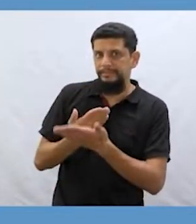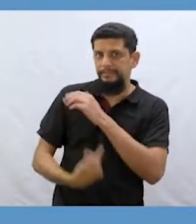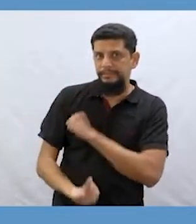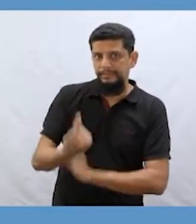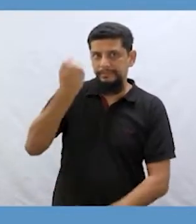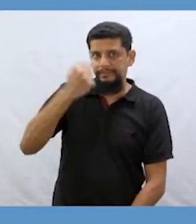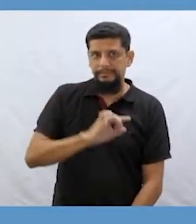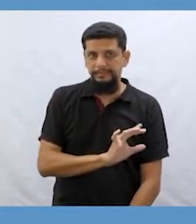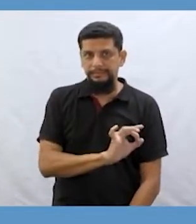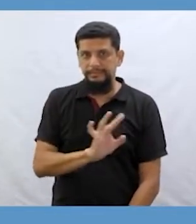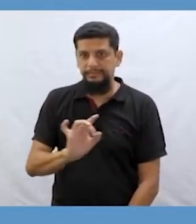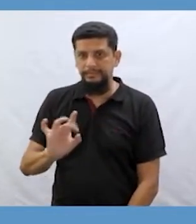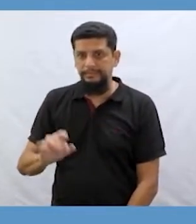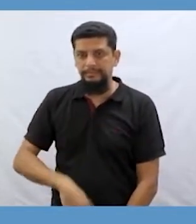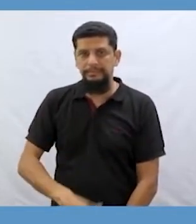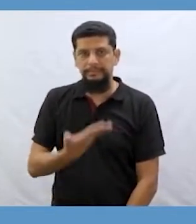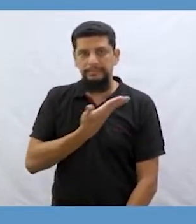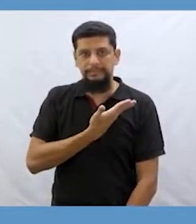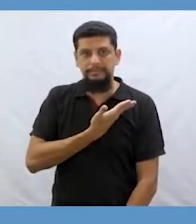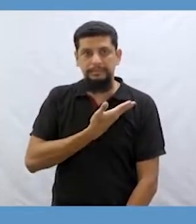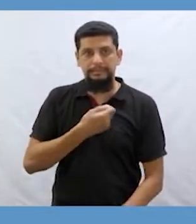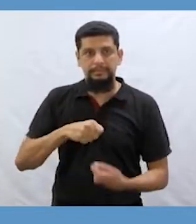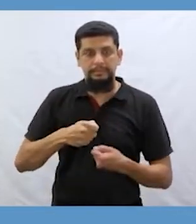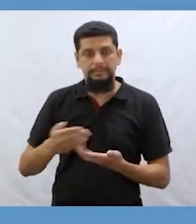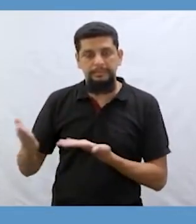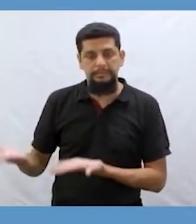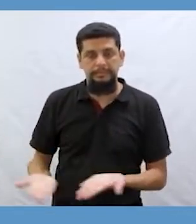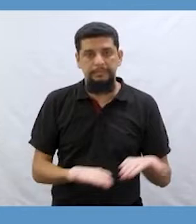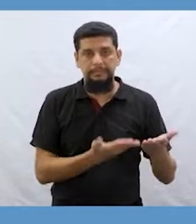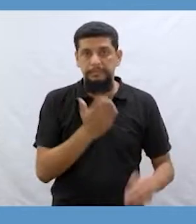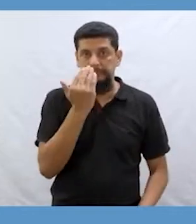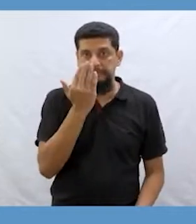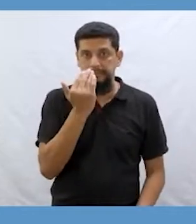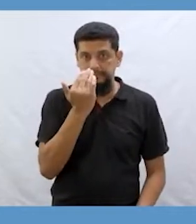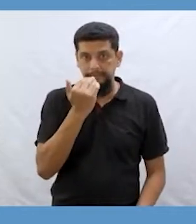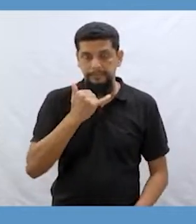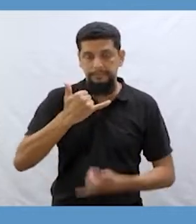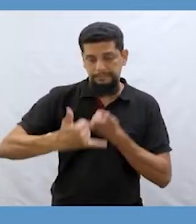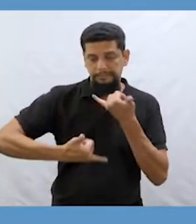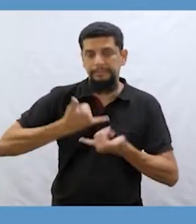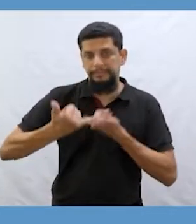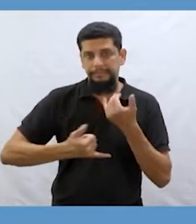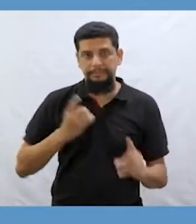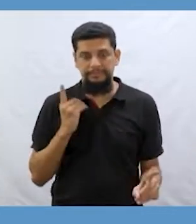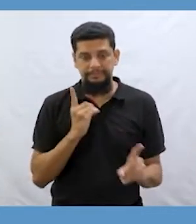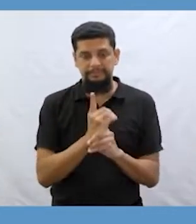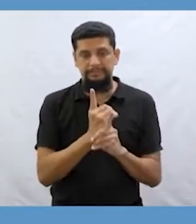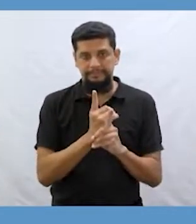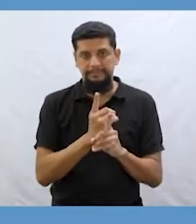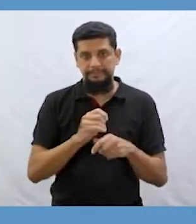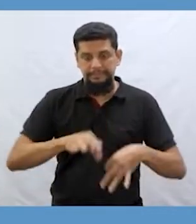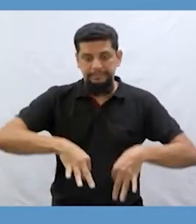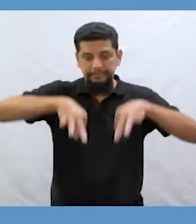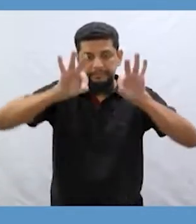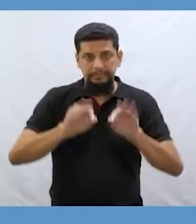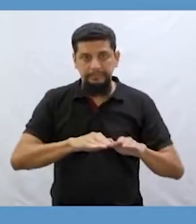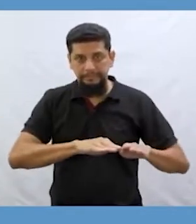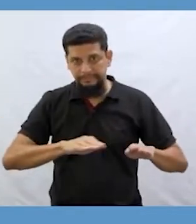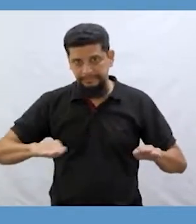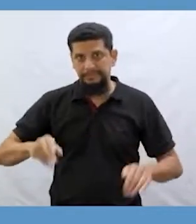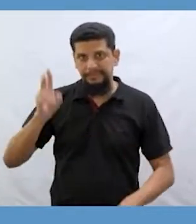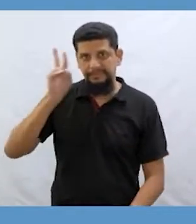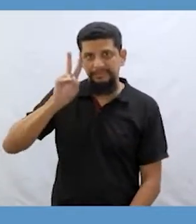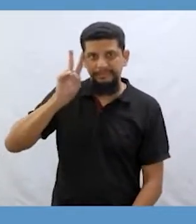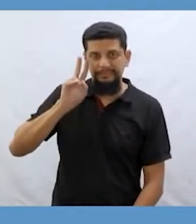disso? Cada um deles precisava levar um brinquedo e um alimento para esse encontro, para esse piquenique. E